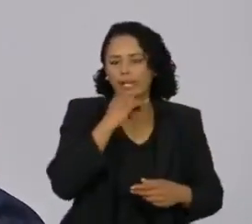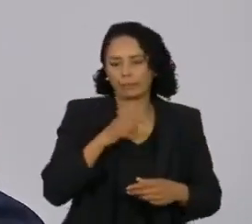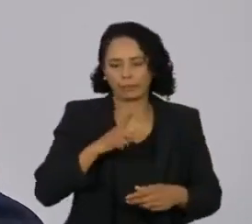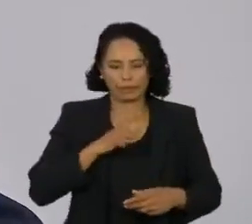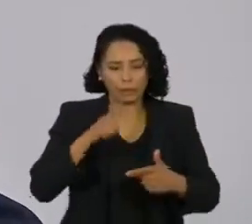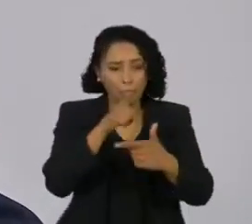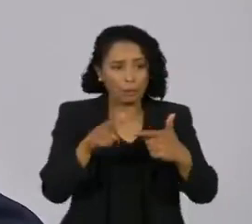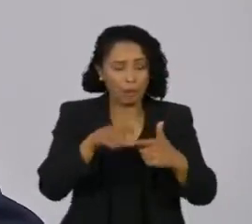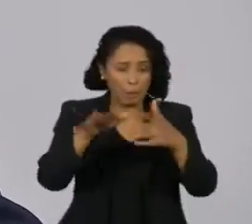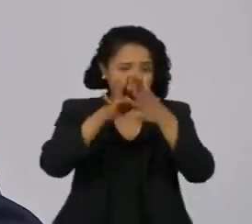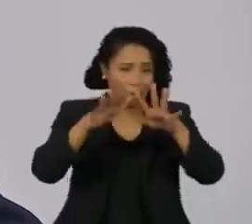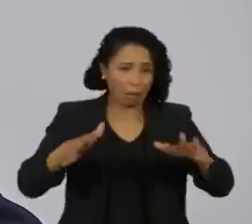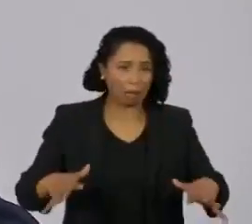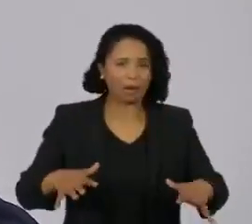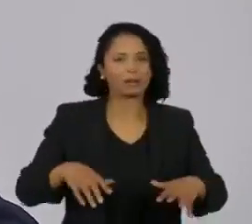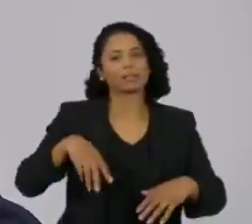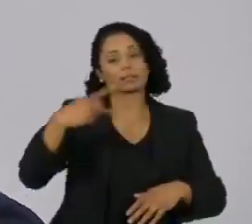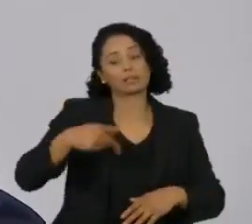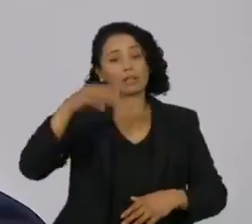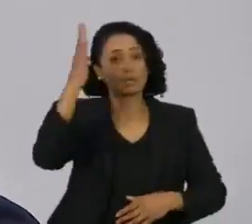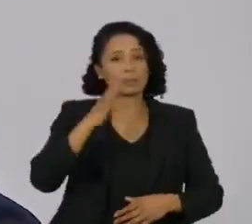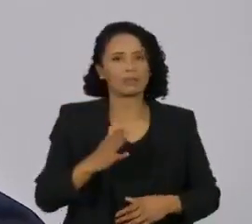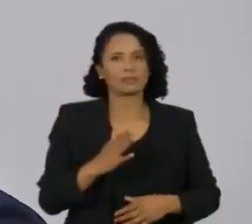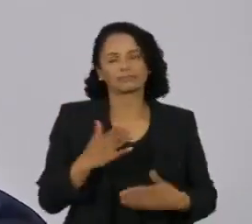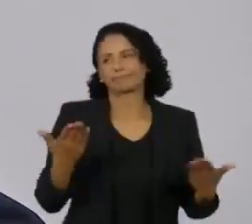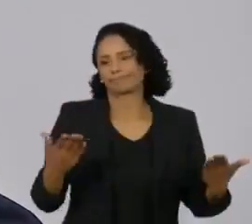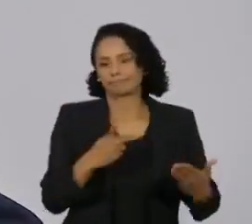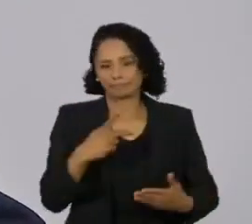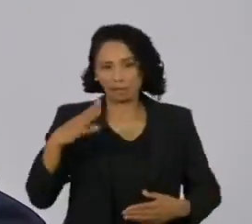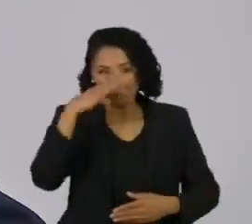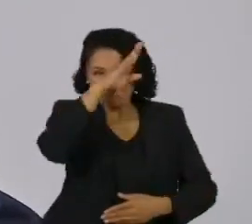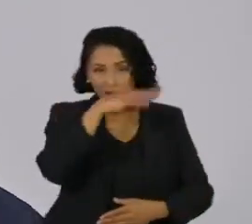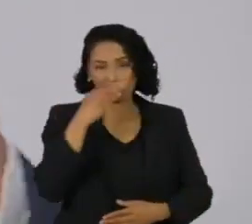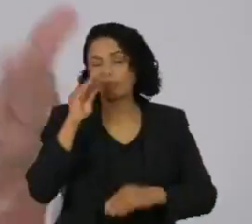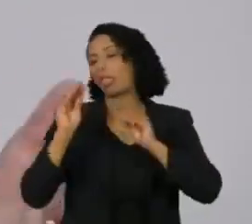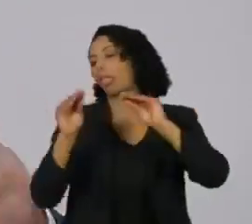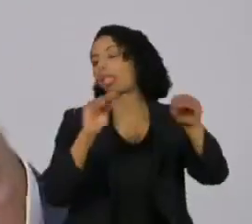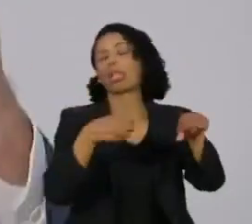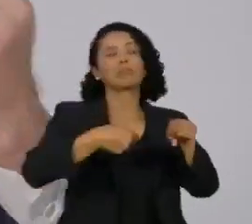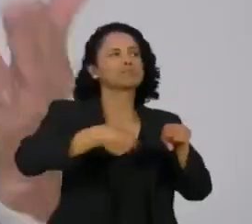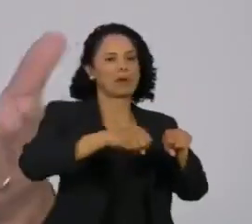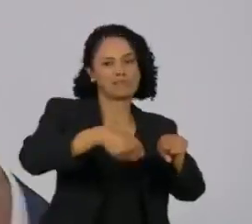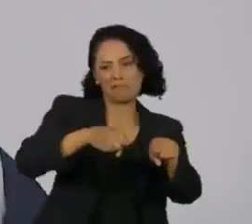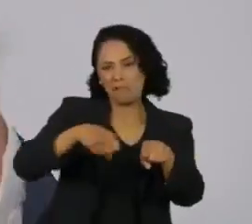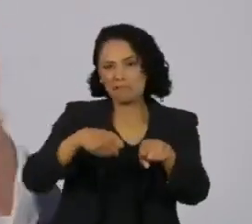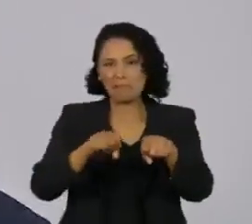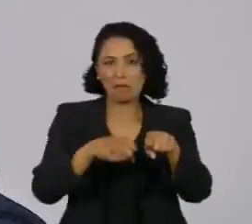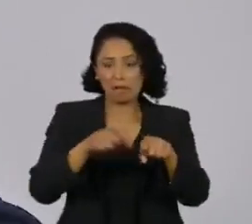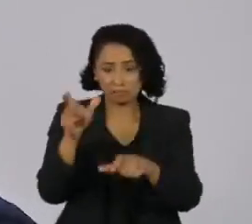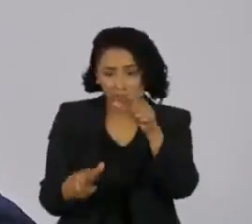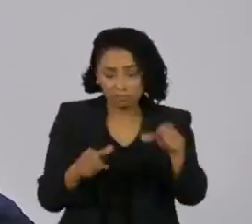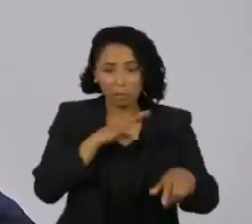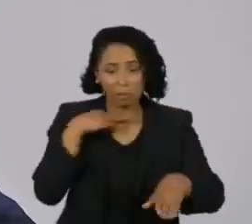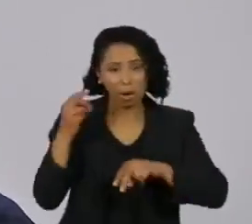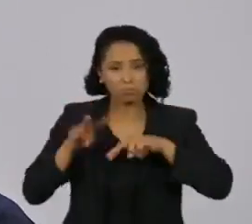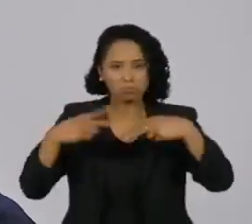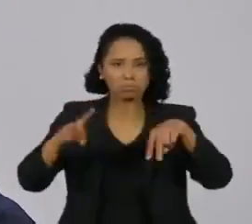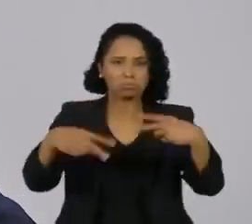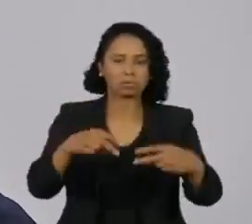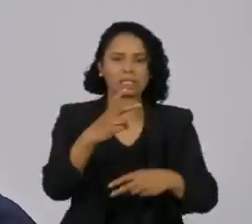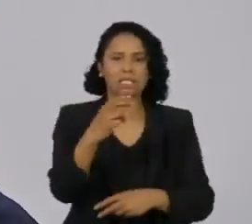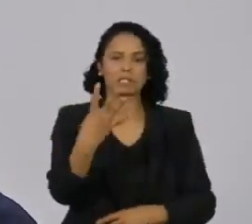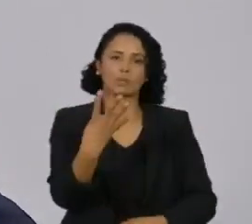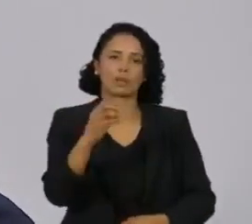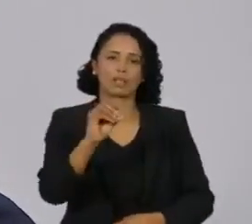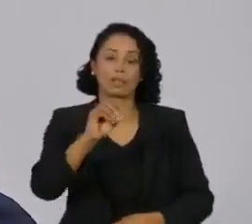mais grave da história do Brasil republicano, o presidente não está nem aí, está andando de moto e as pessoas estão morrendo e já estamos com mais de